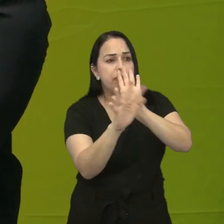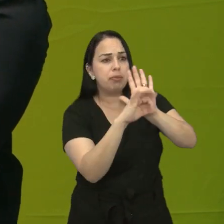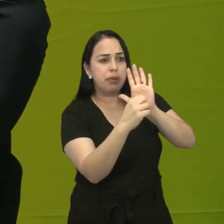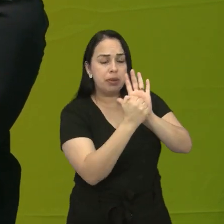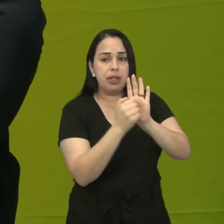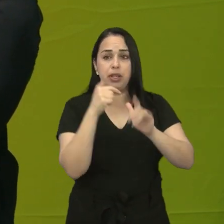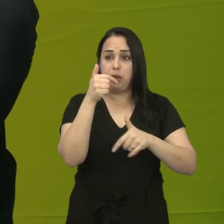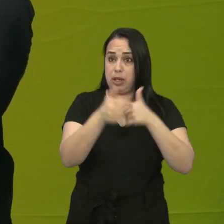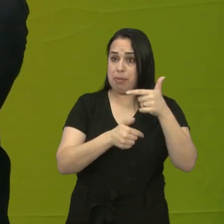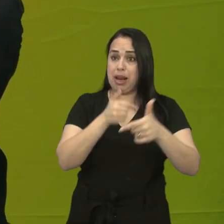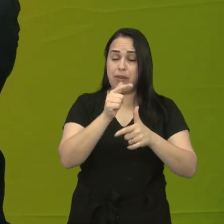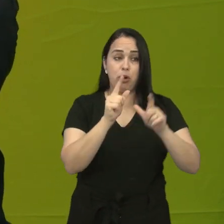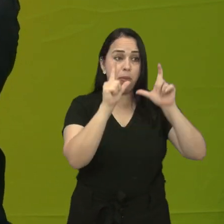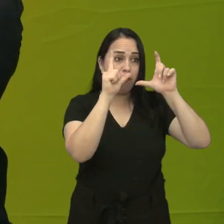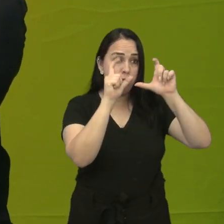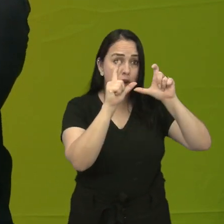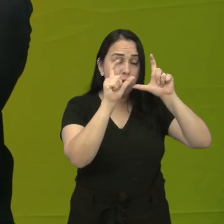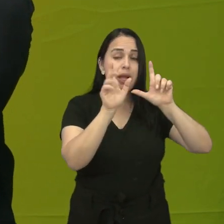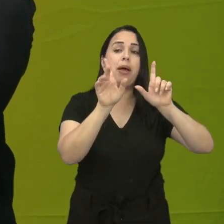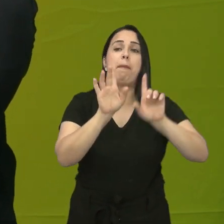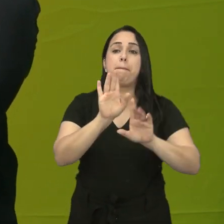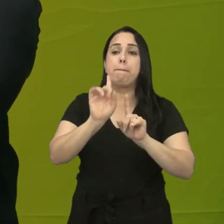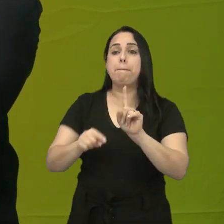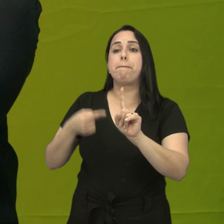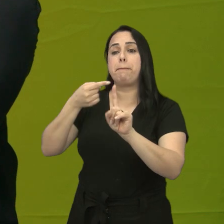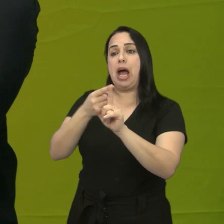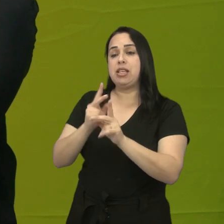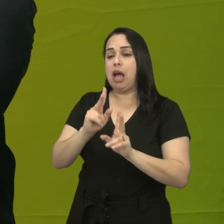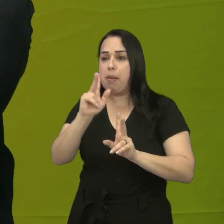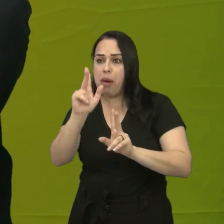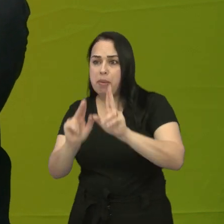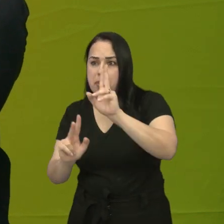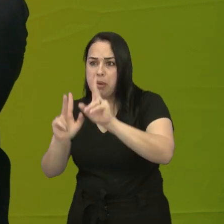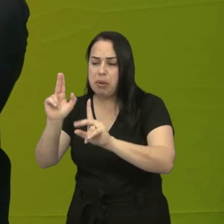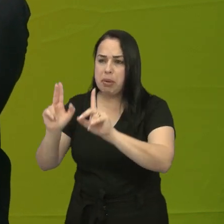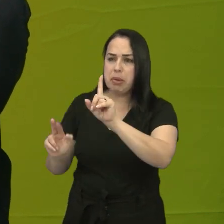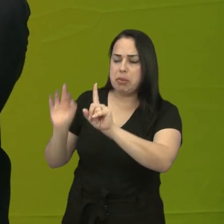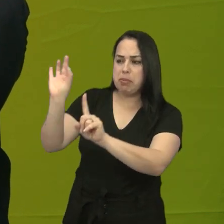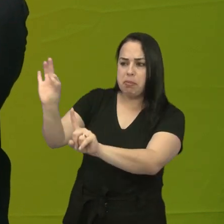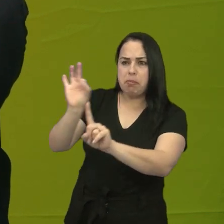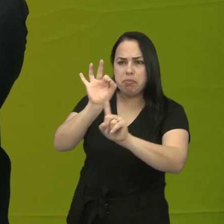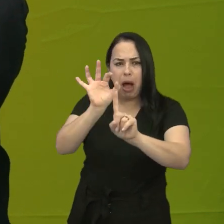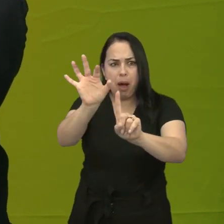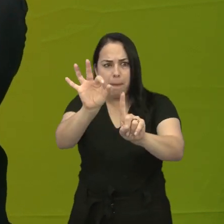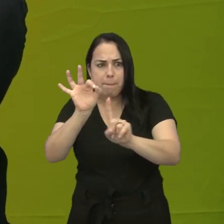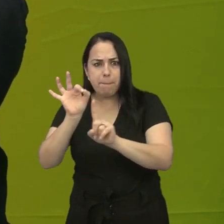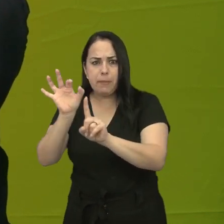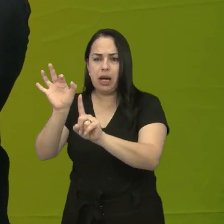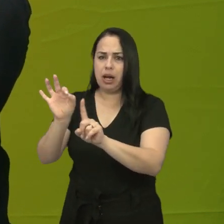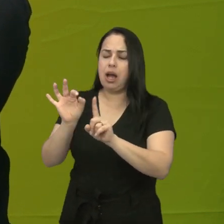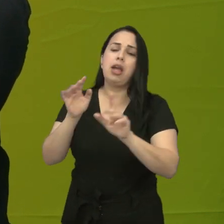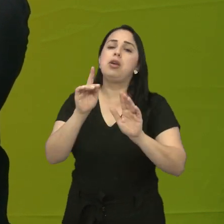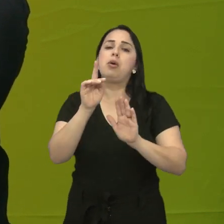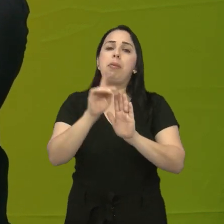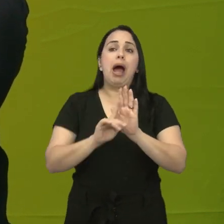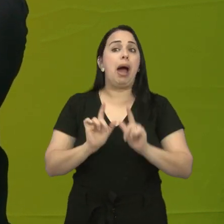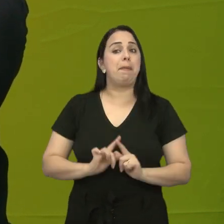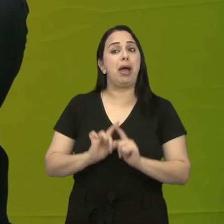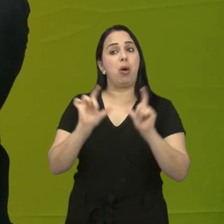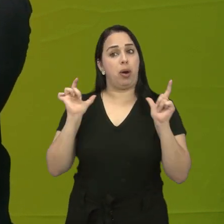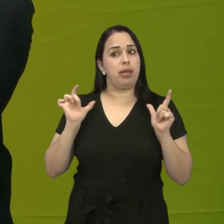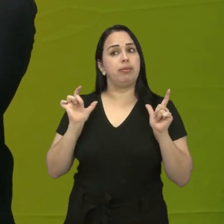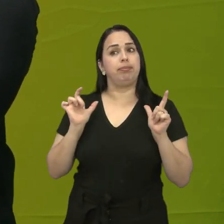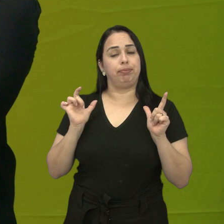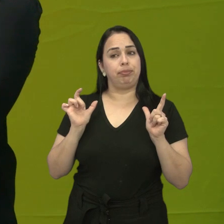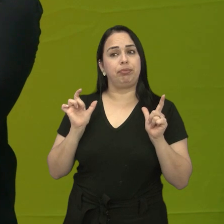fotógrafa dentro dos projetos, eu também faço a parte de produção executiva, produção operacional, eu gosto bastante disso também. E os projetos, a maioria, quase